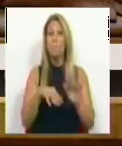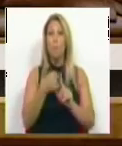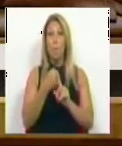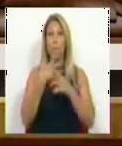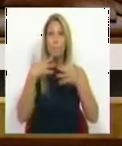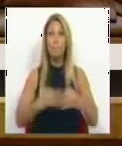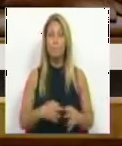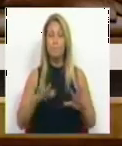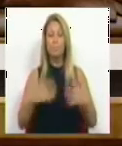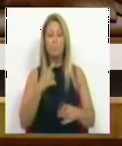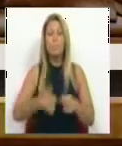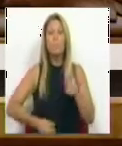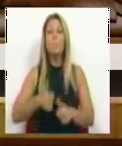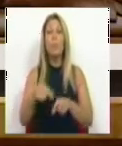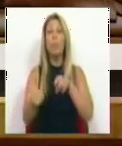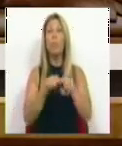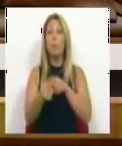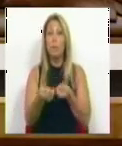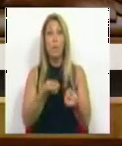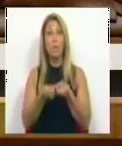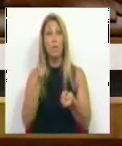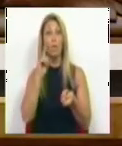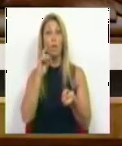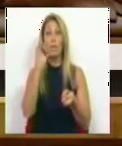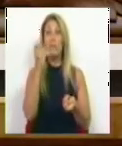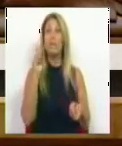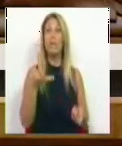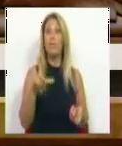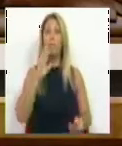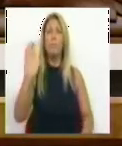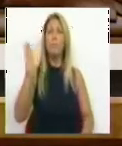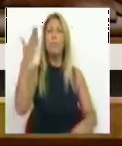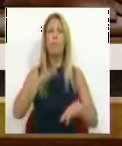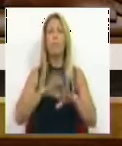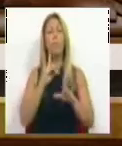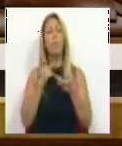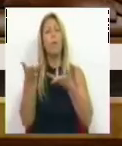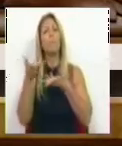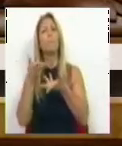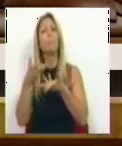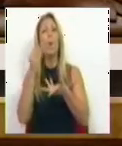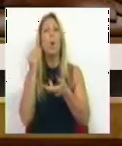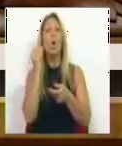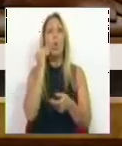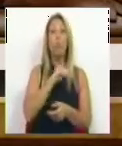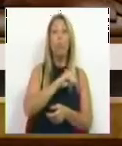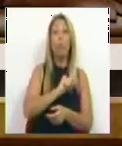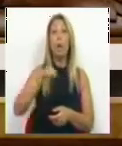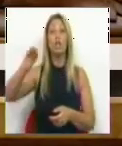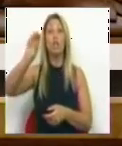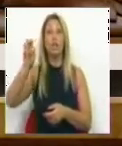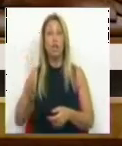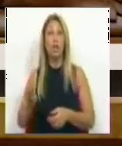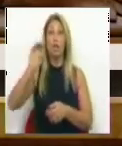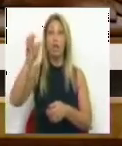melhores políticas de coordenação da proteção civil, particularmente na relação do local com o distrital e do distrital com o